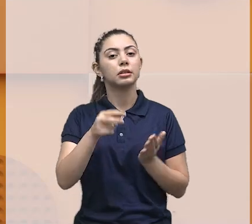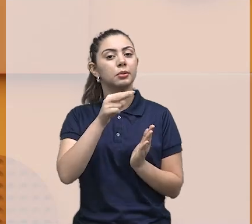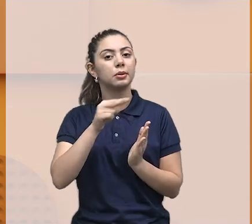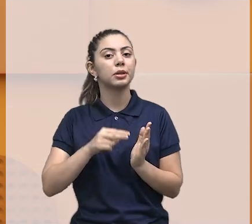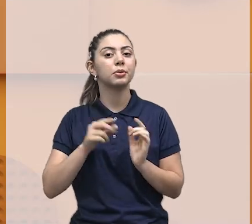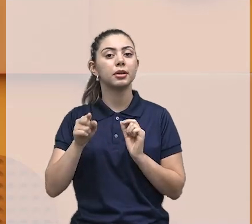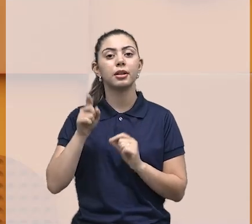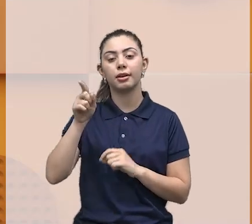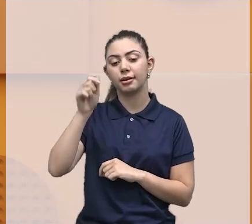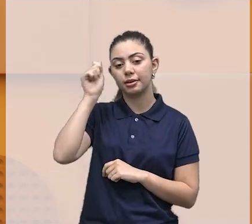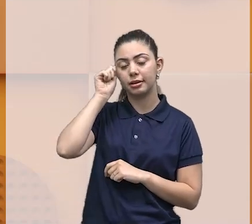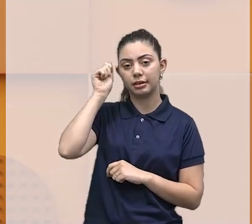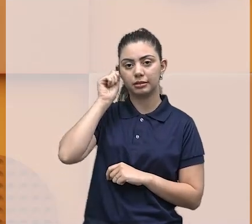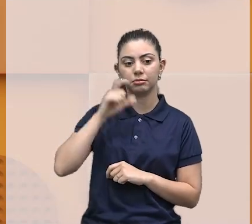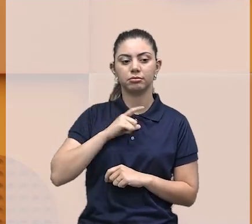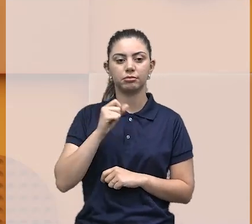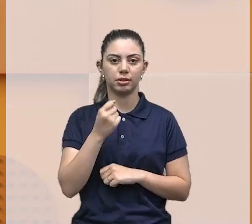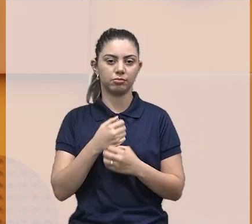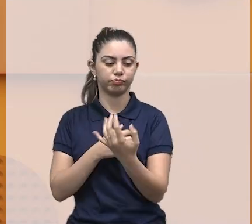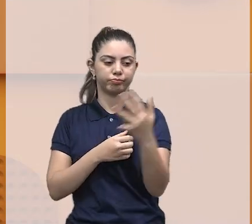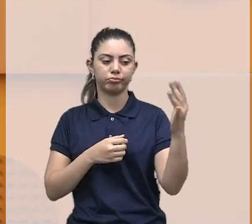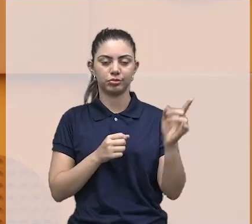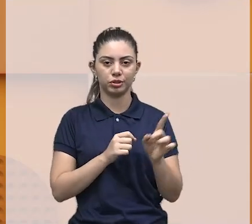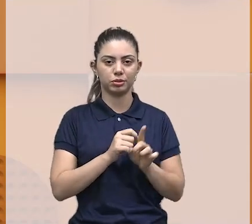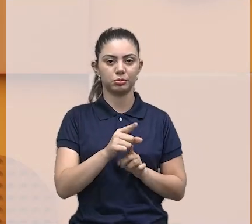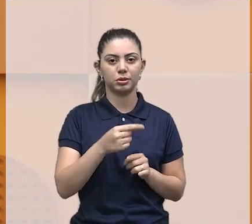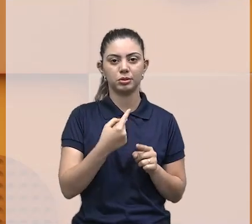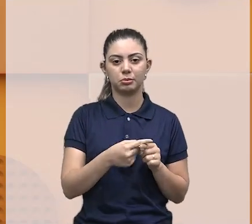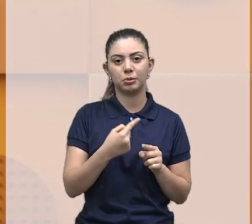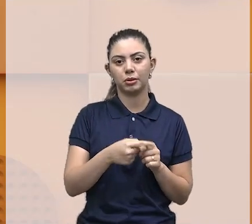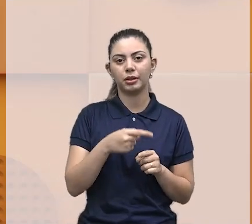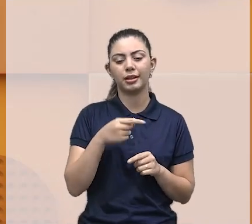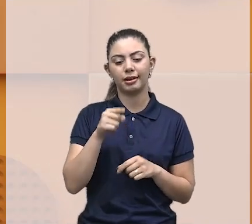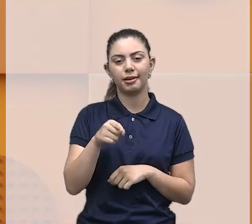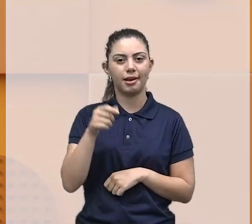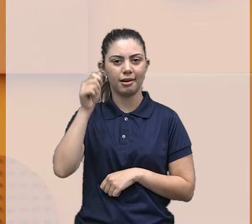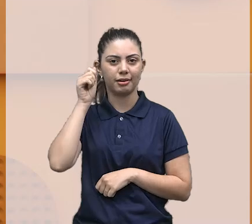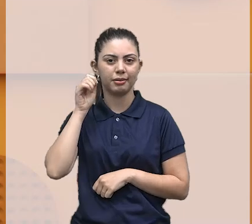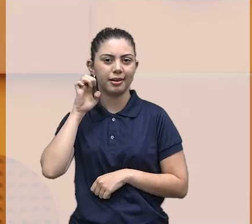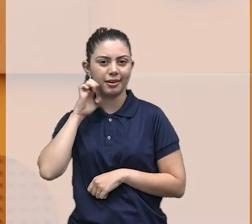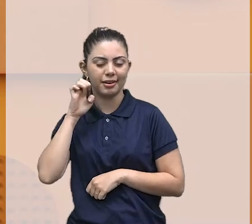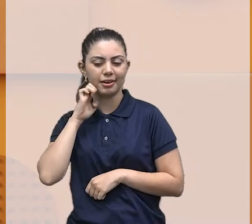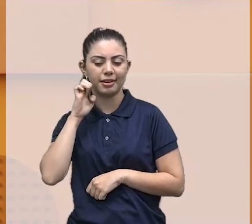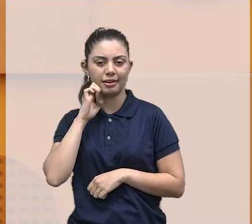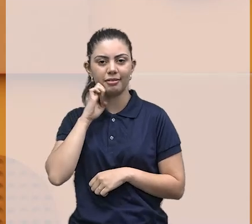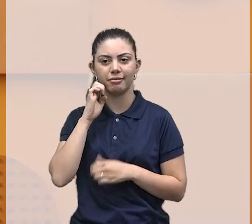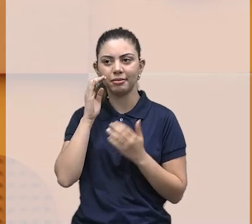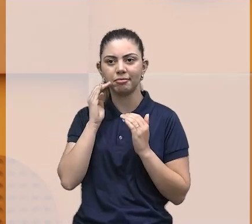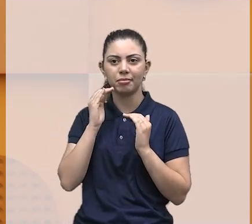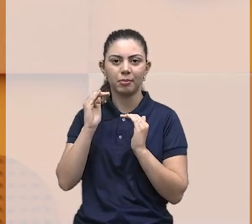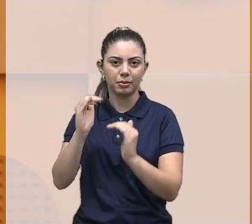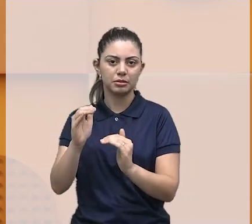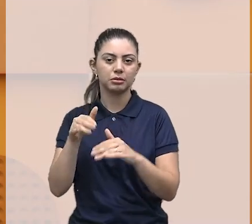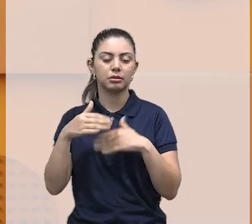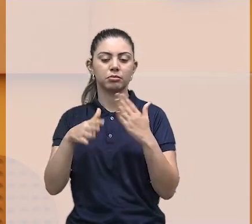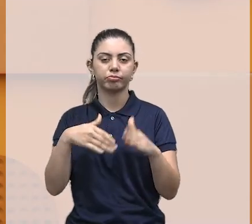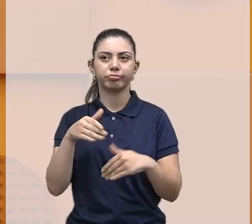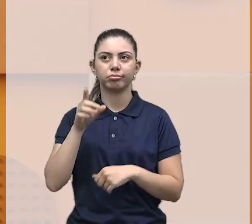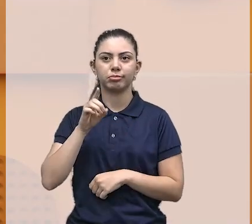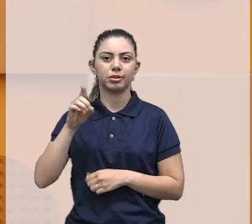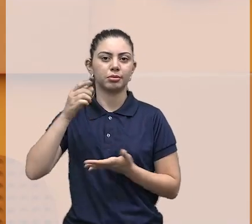Adão, depois de ser expulso do paraíso, por ter cedido à tentação de Eva, recebera de Deus como castigo o fardo